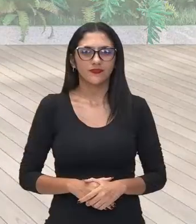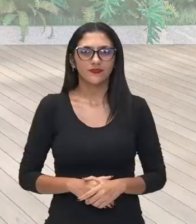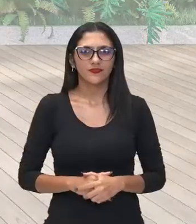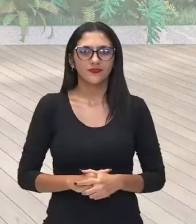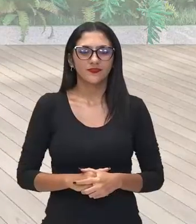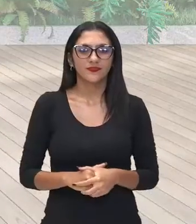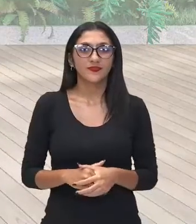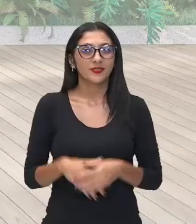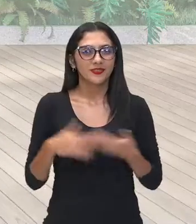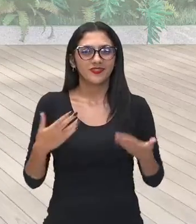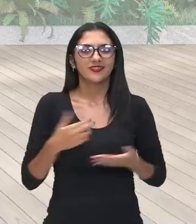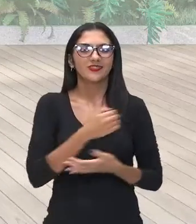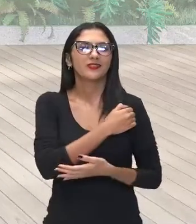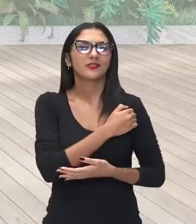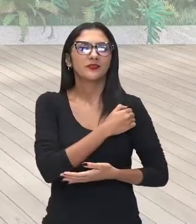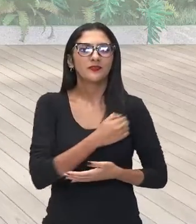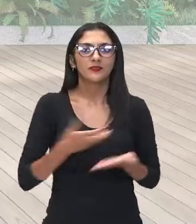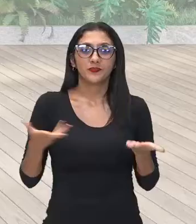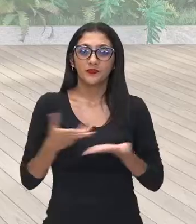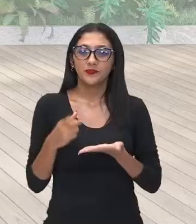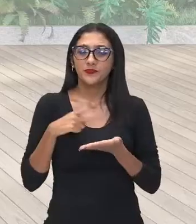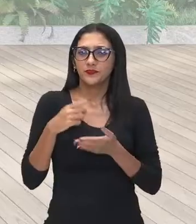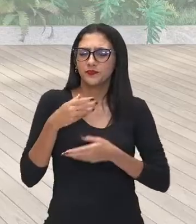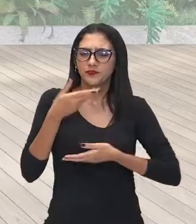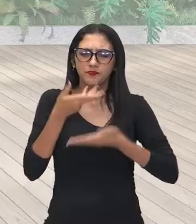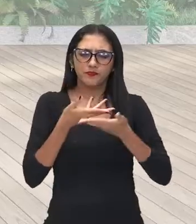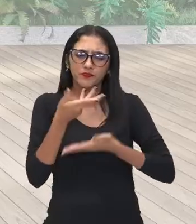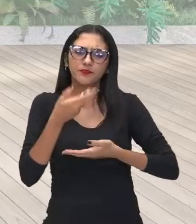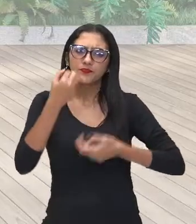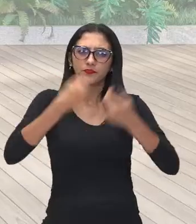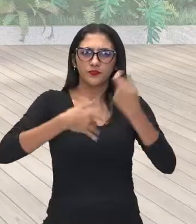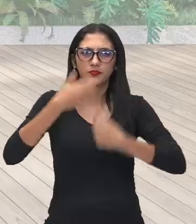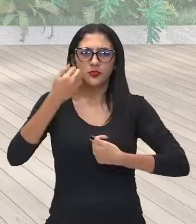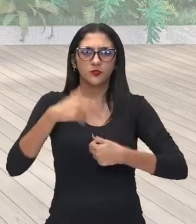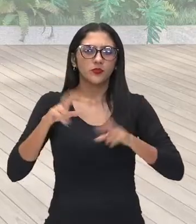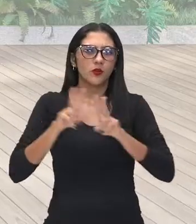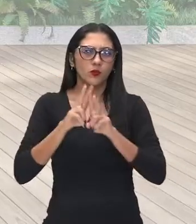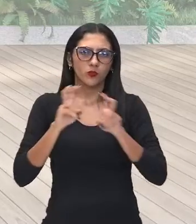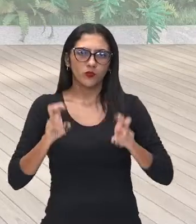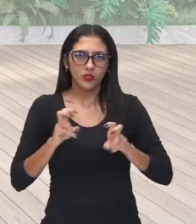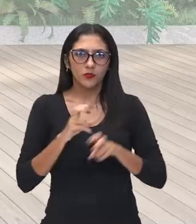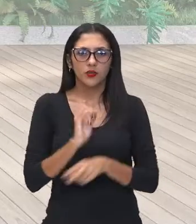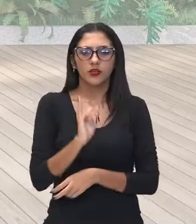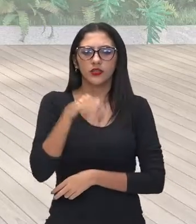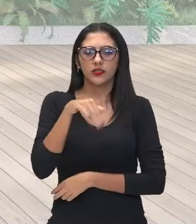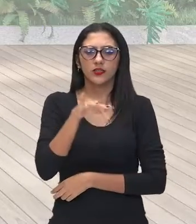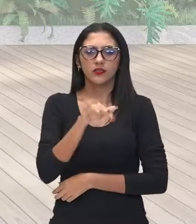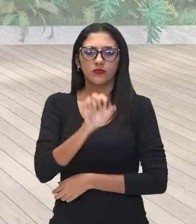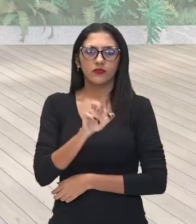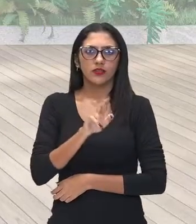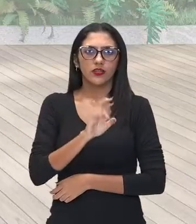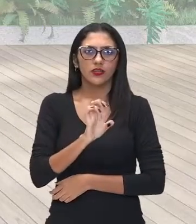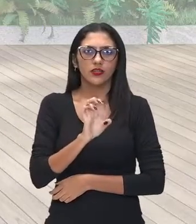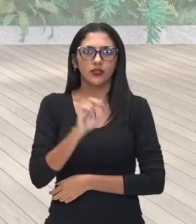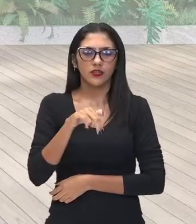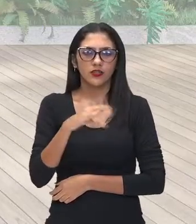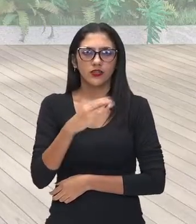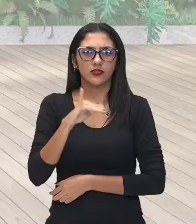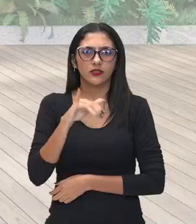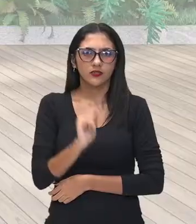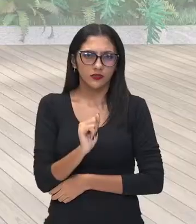Então, meus queridos, nós iremos conversar hoje sobre inferências textuais. Então, o que é